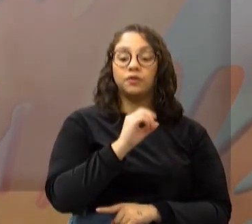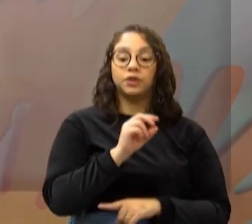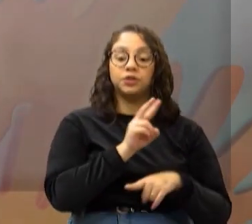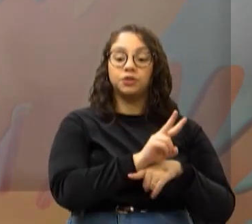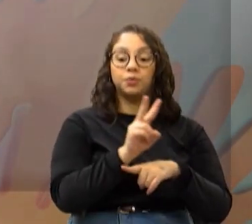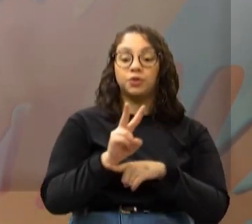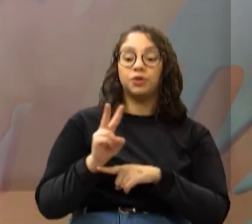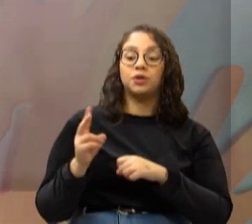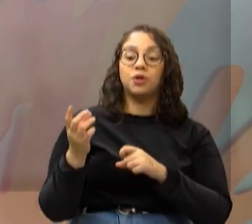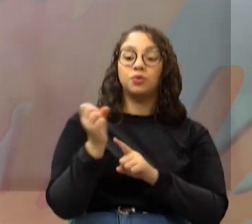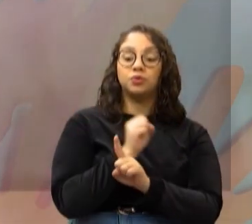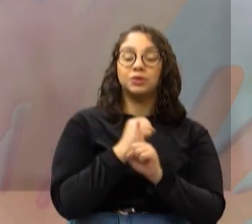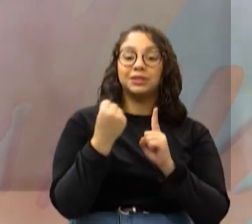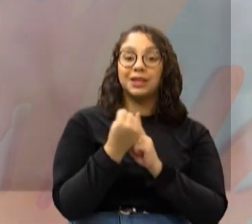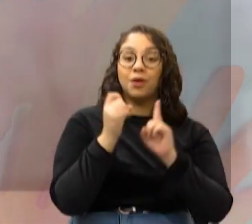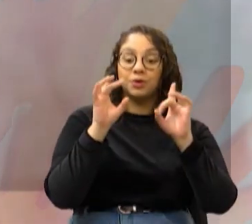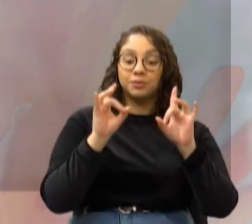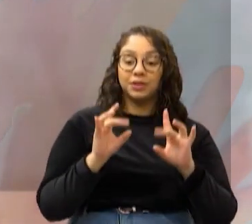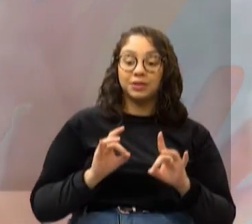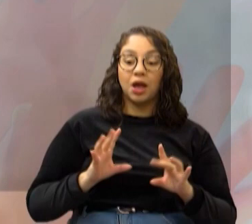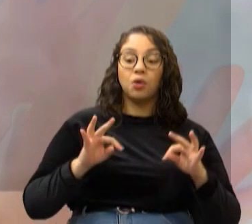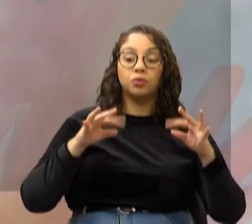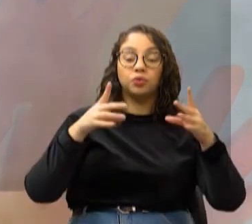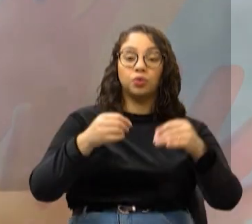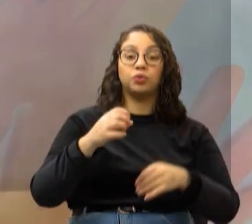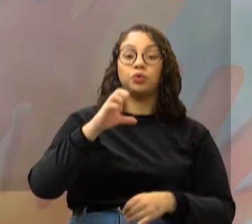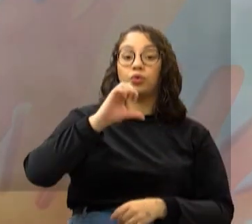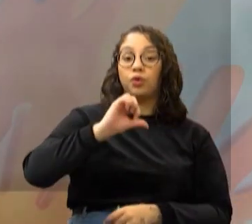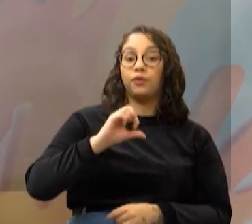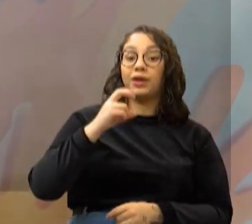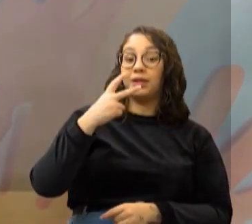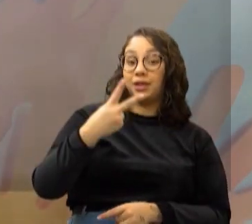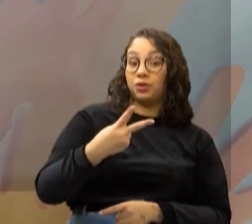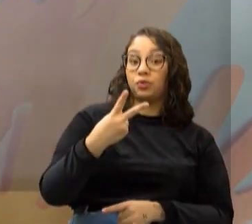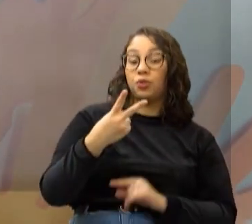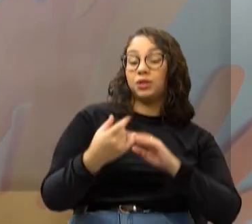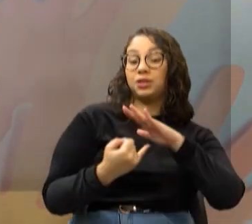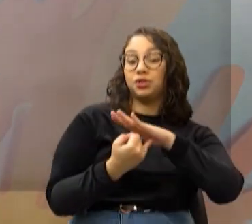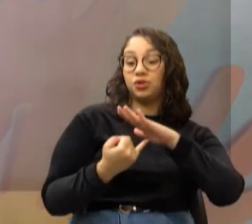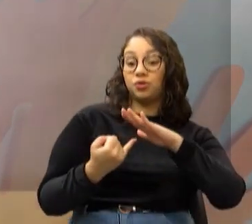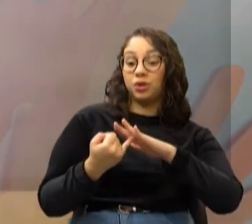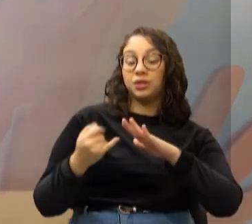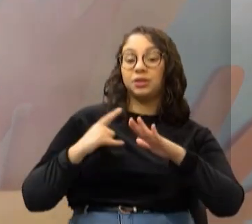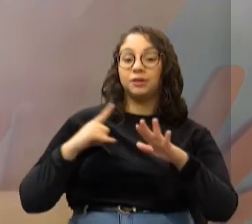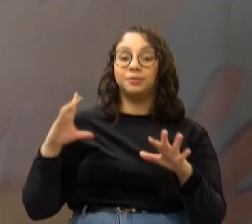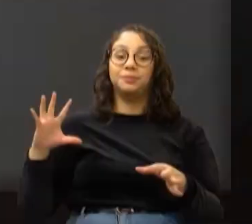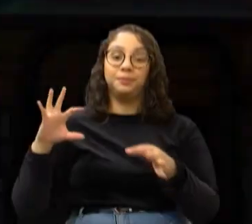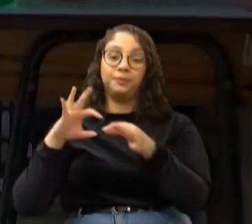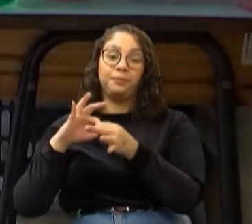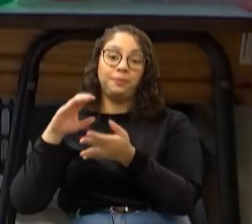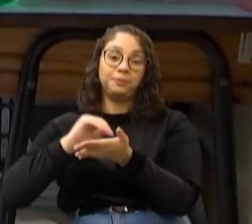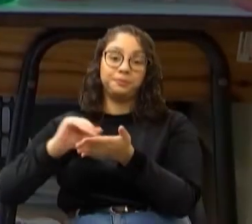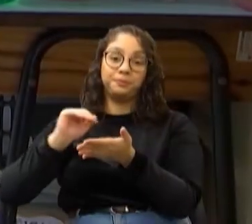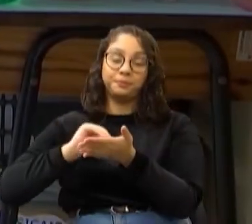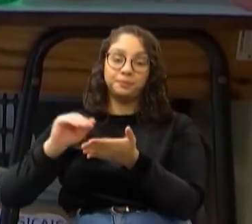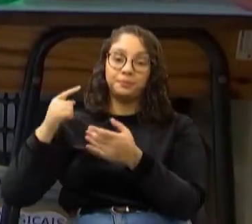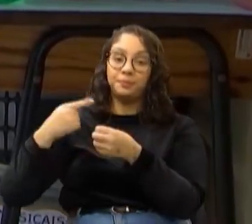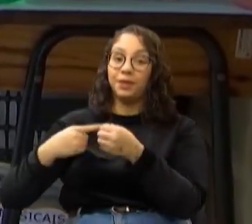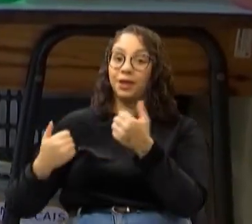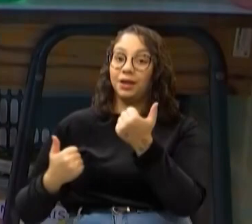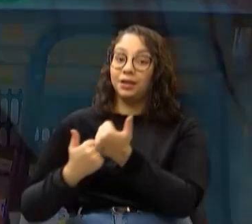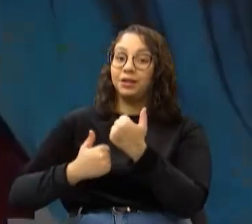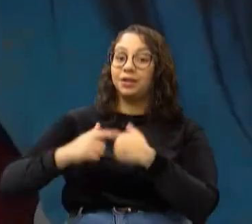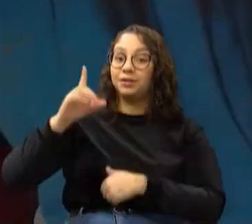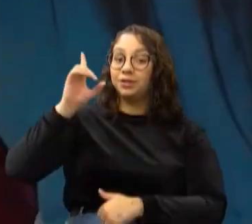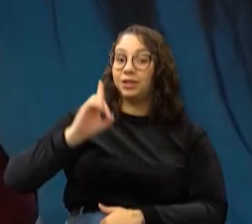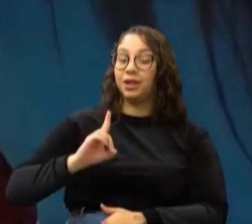de proteção social especial alta complexidade. O total, 92 OSCs que mantém parceria com a Secretaria Municipal